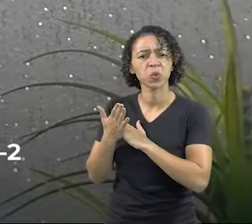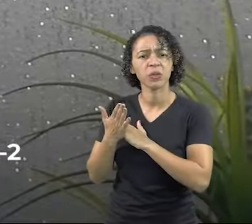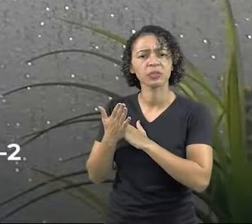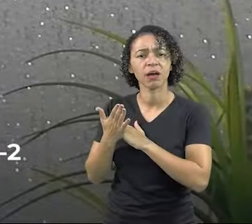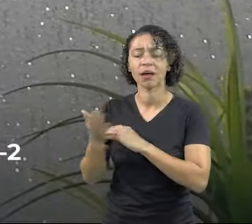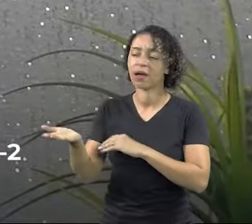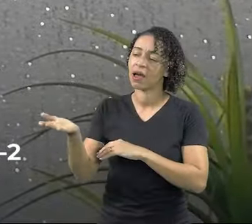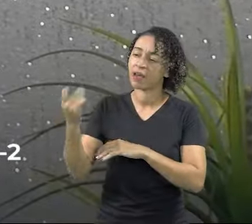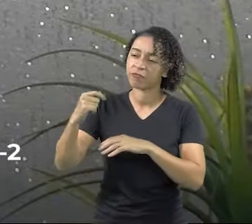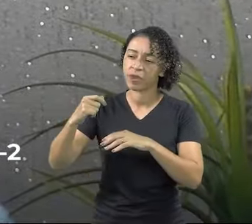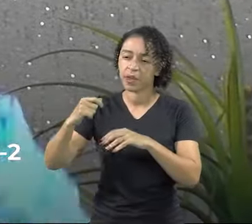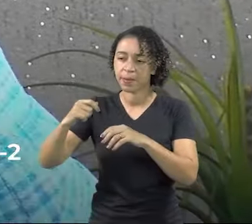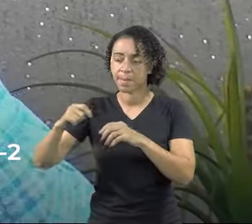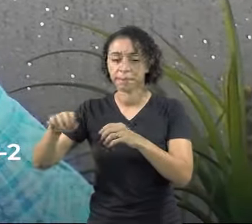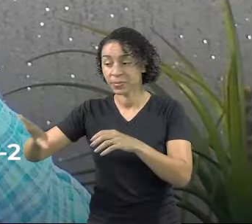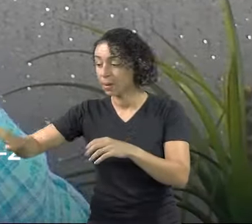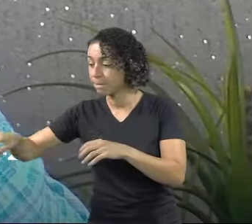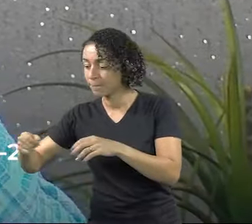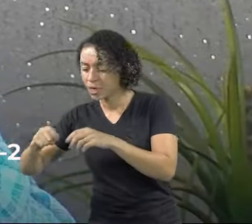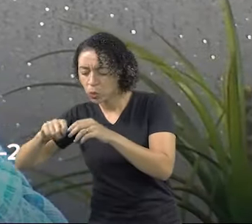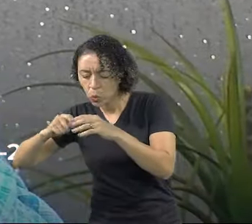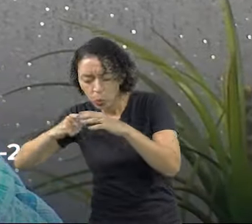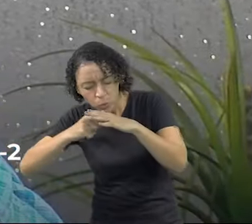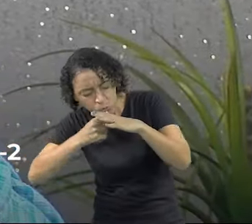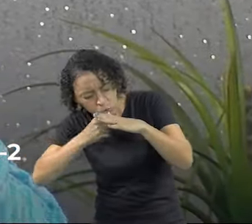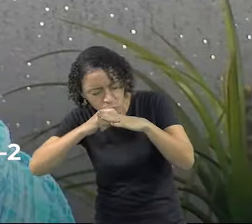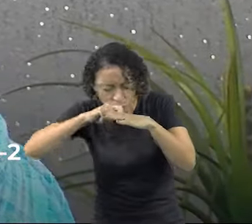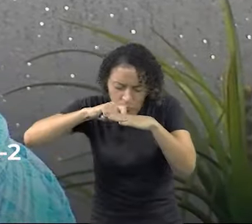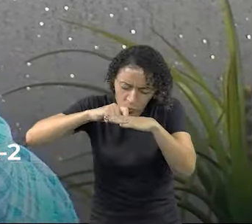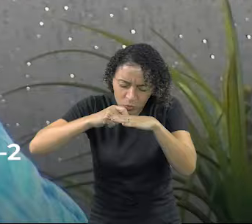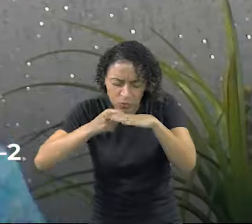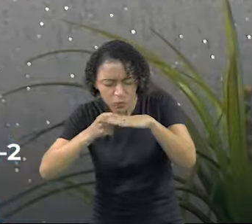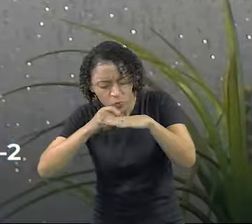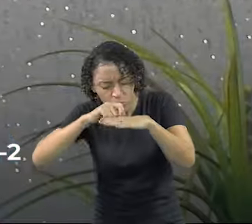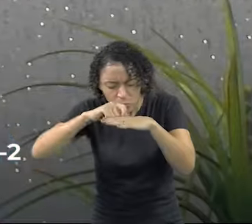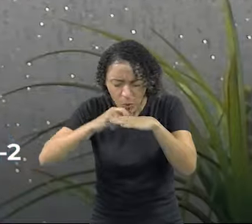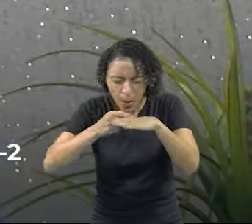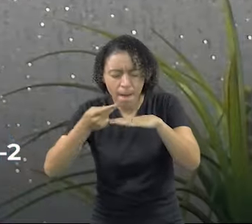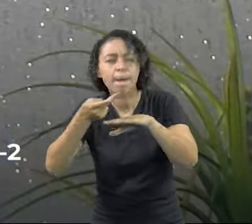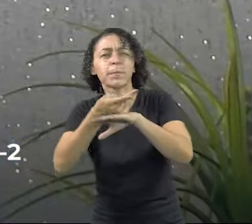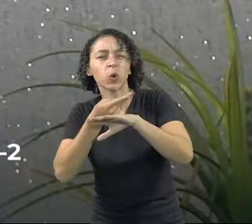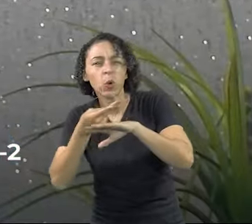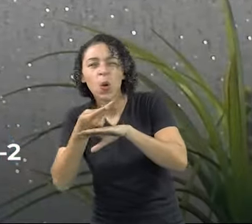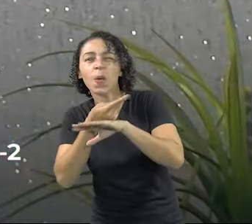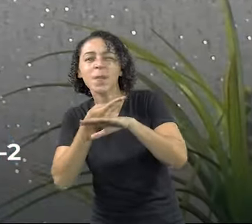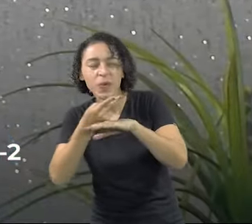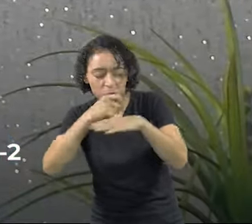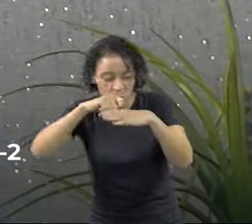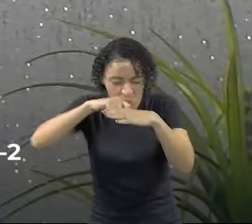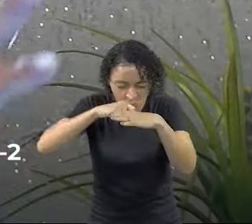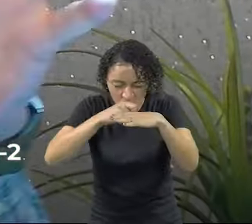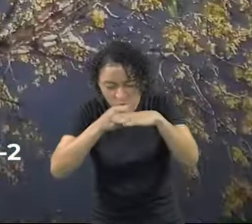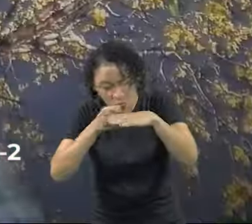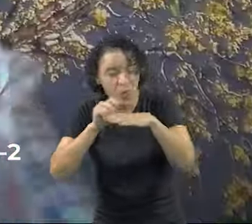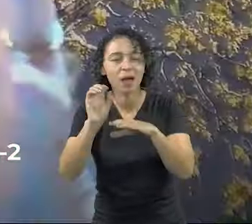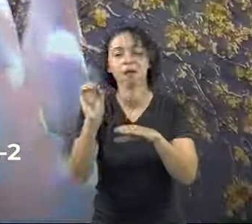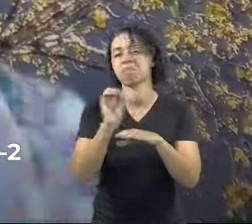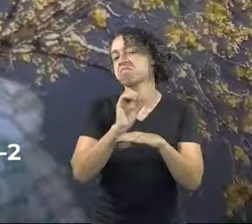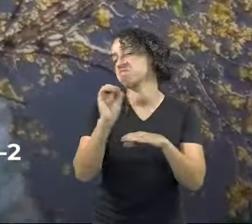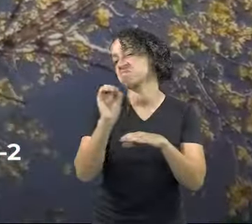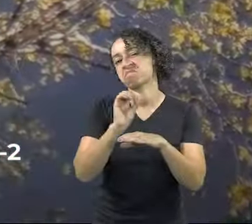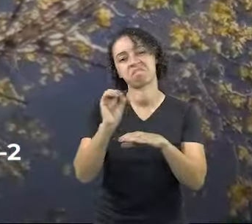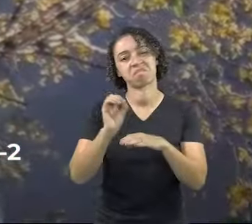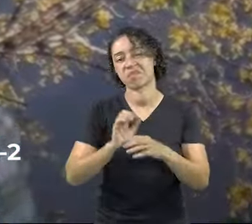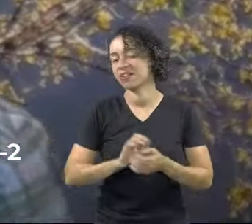e tentou achar os o óculos na pontinha do nariz assim tentou achar e não encontrou aí Ela